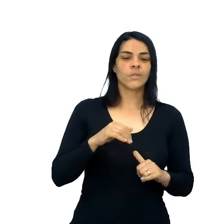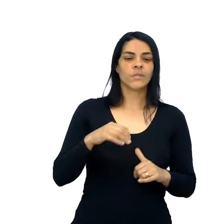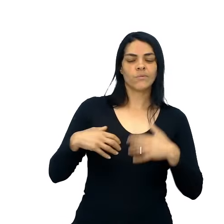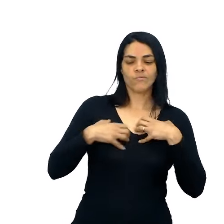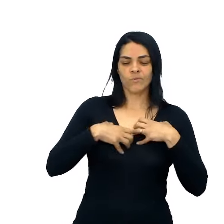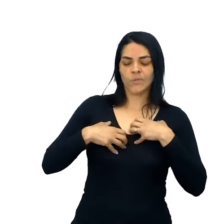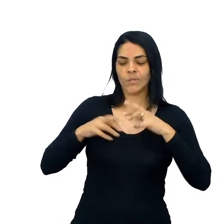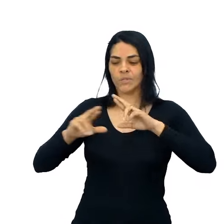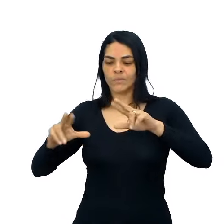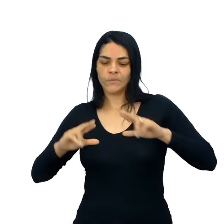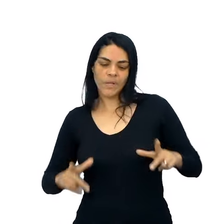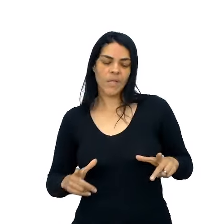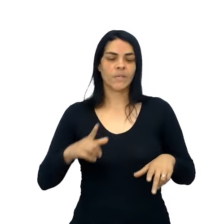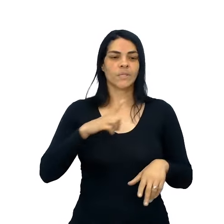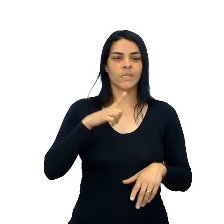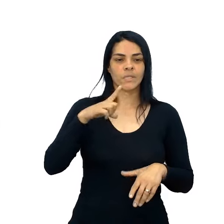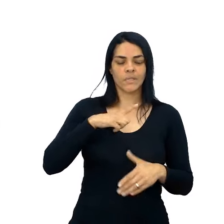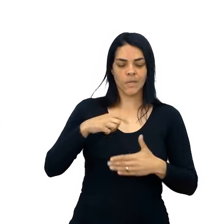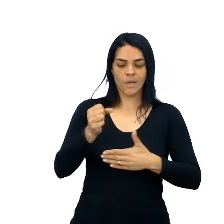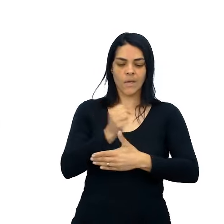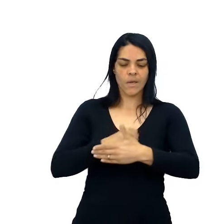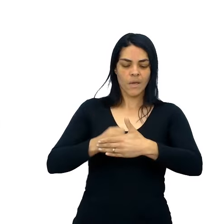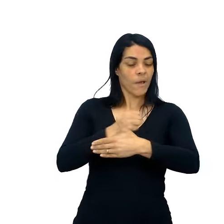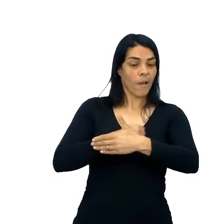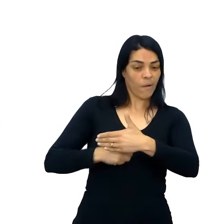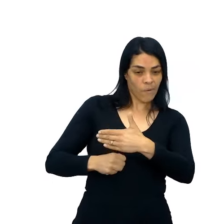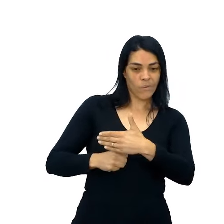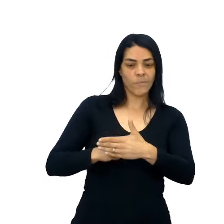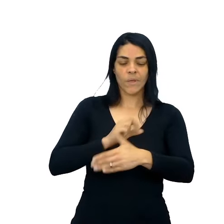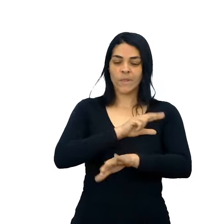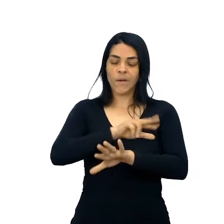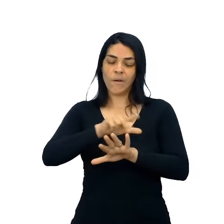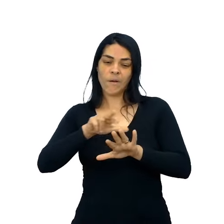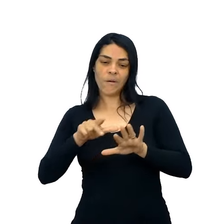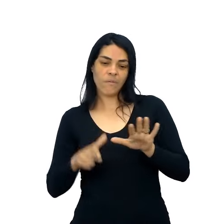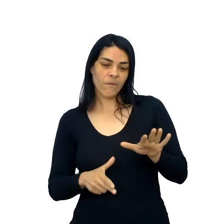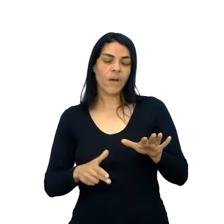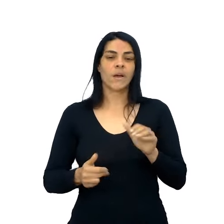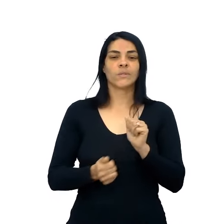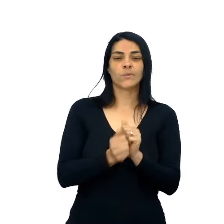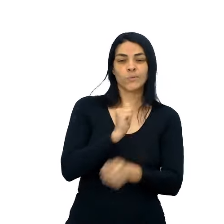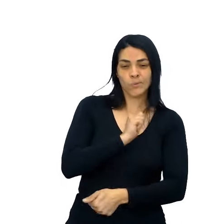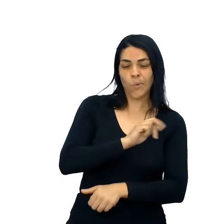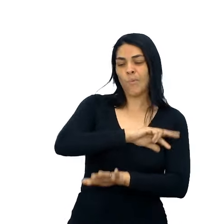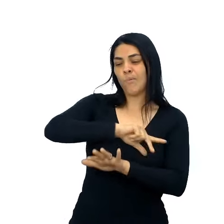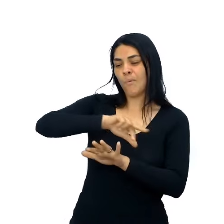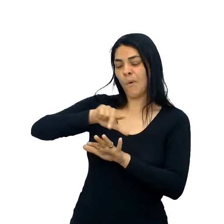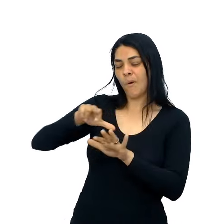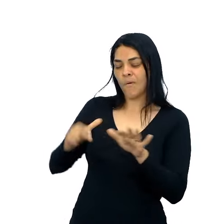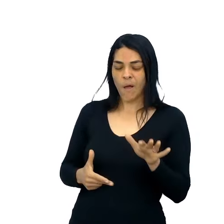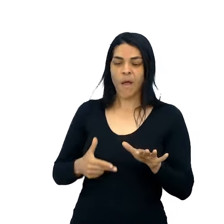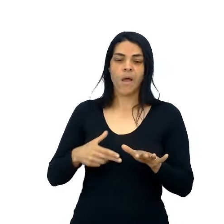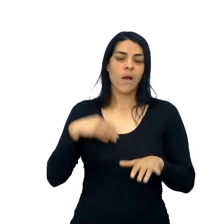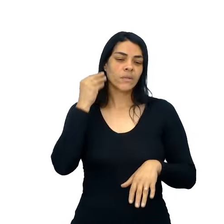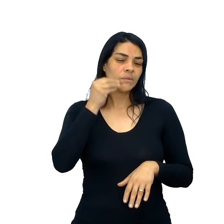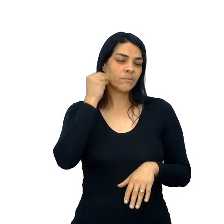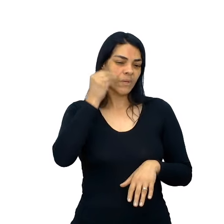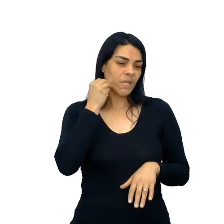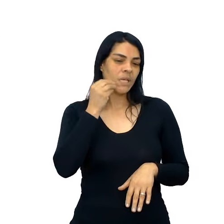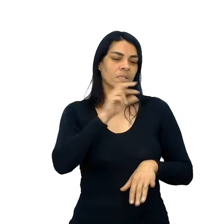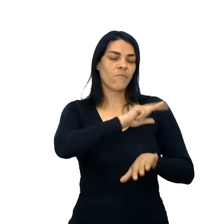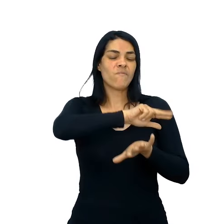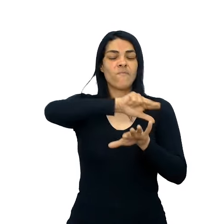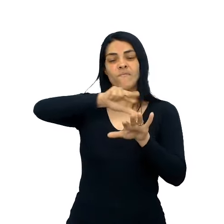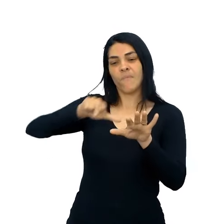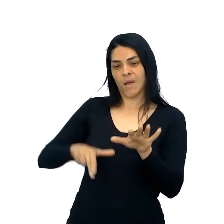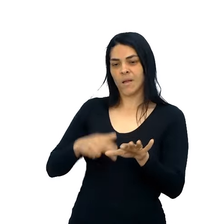temos a receita, as regras de jogo, os comandos, os relatos de experiência. Então, é importante que a gente tenha